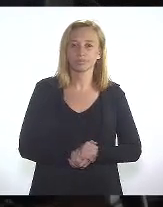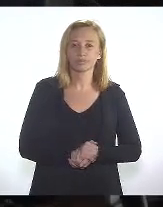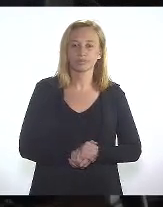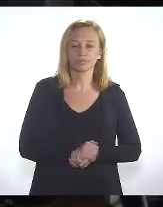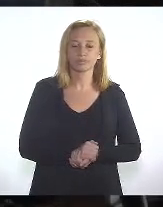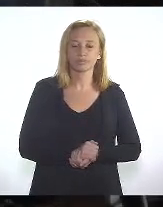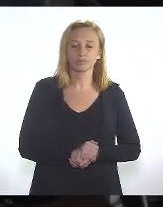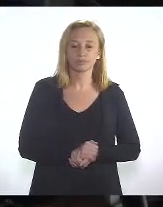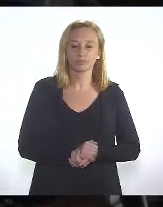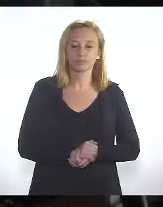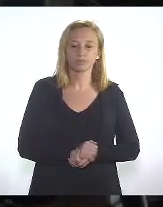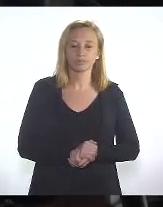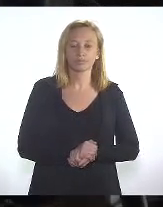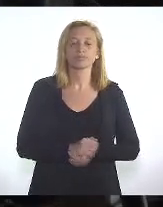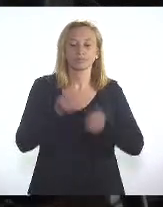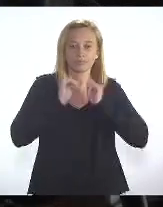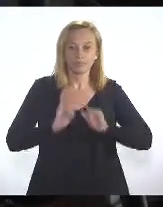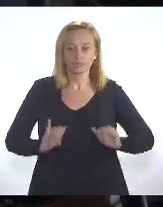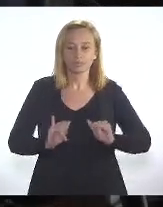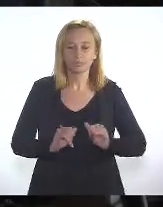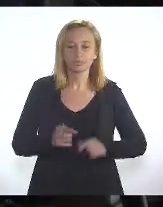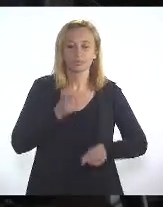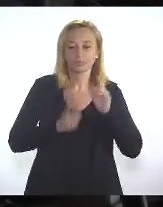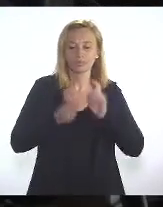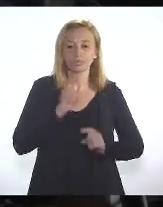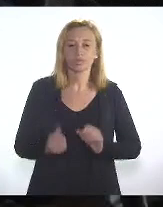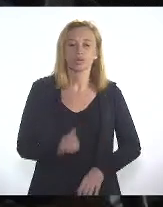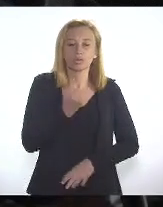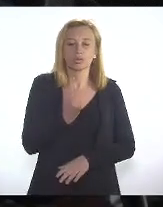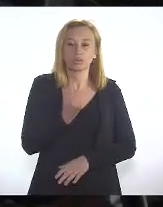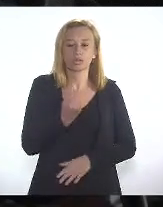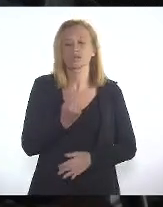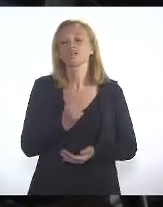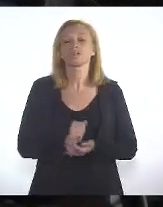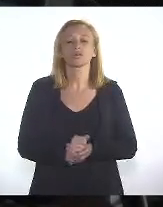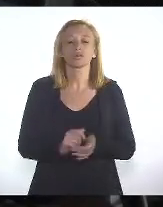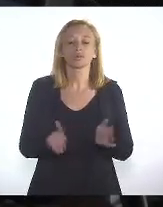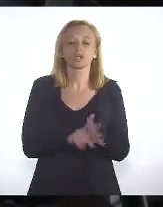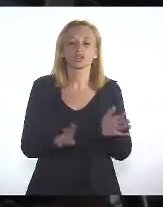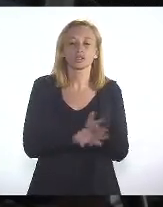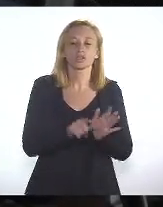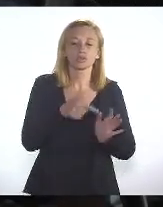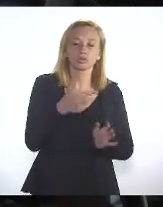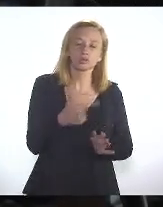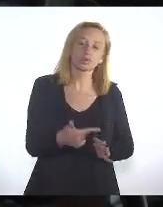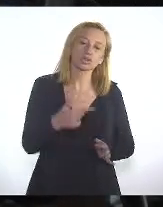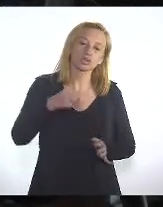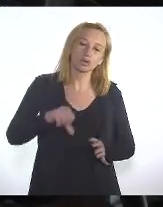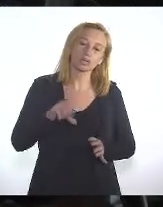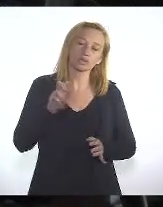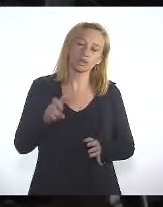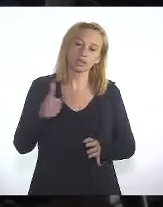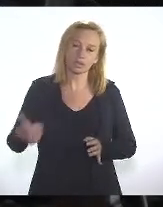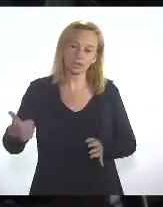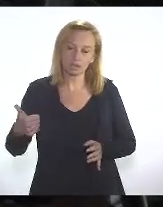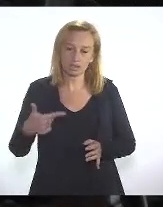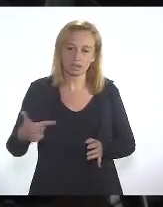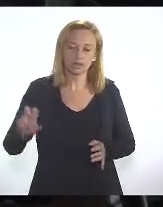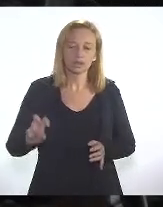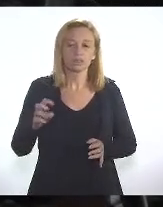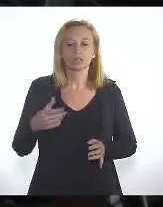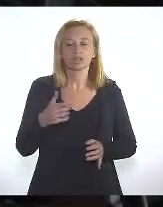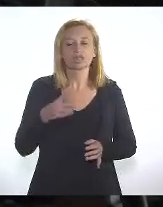vai autógrafo. Anuncio, em regime de urgência, discussão única, projeto de lei 2915 de 2020, da autoria do deputado Capitão